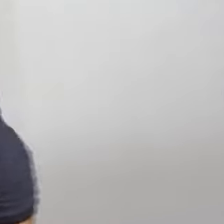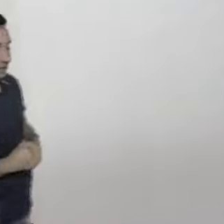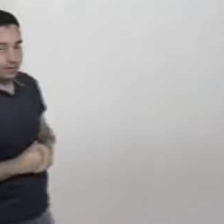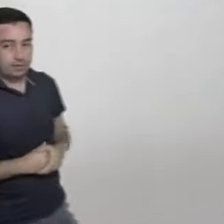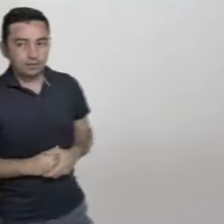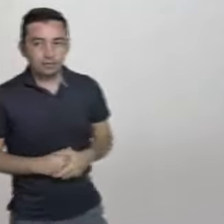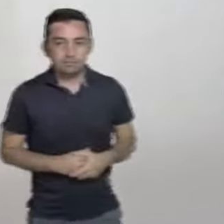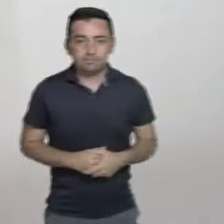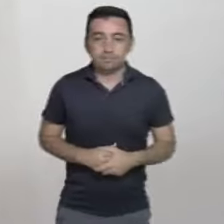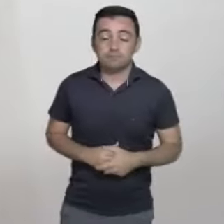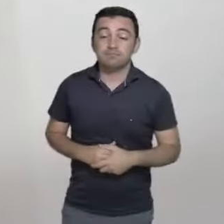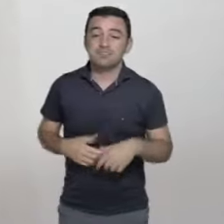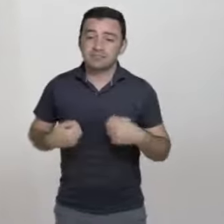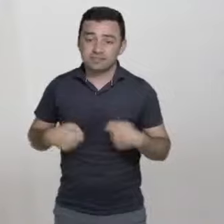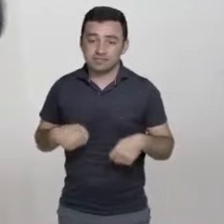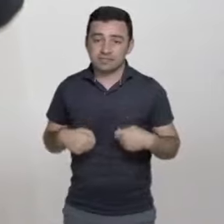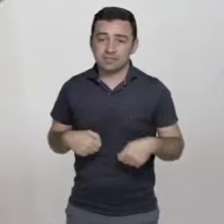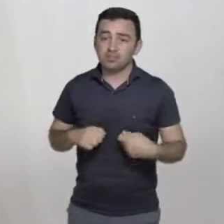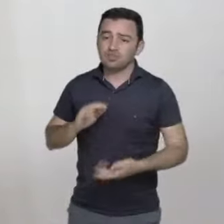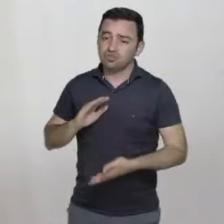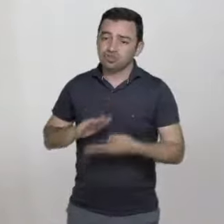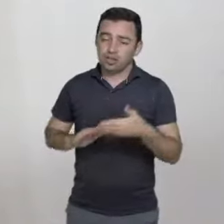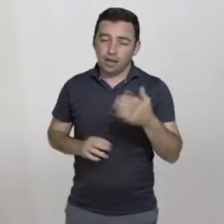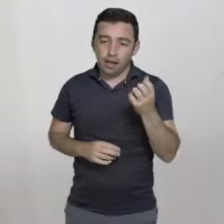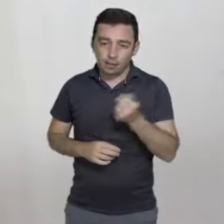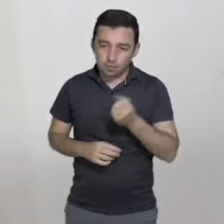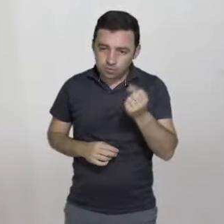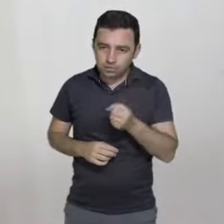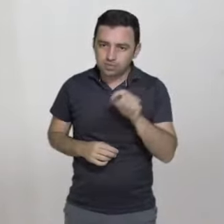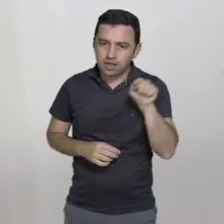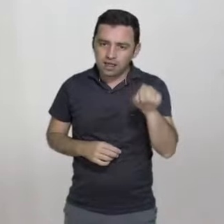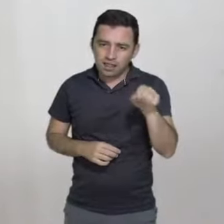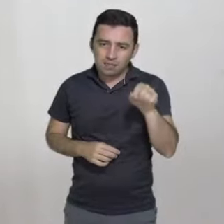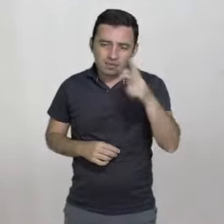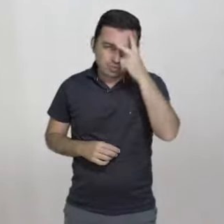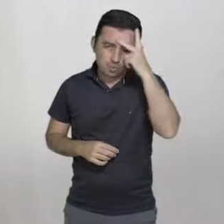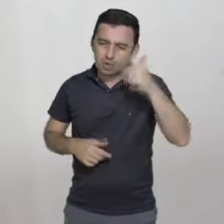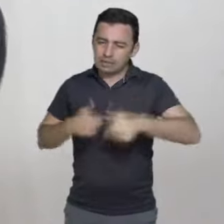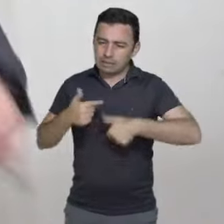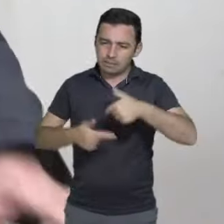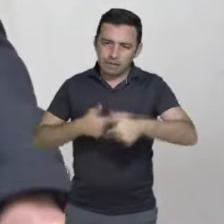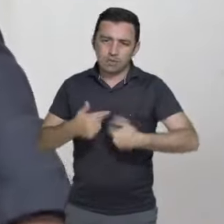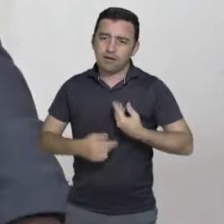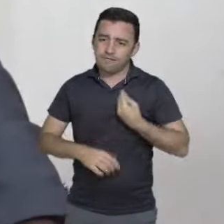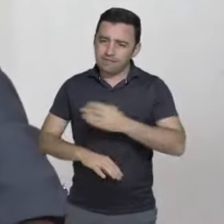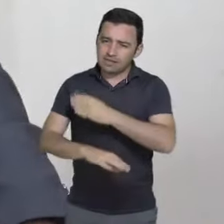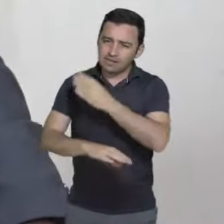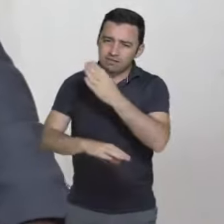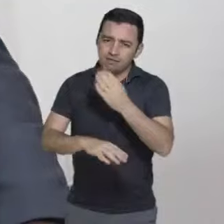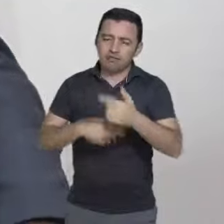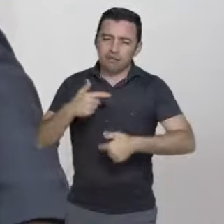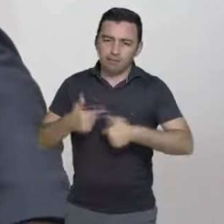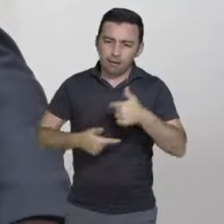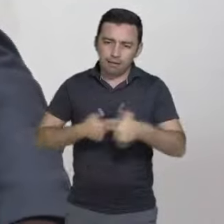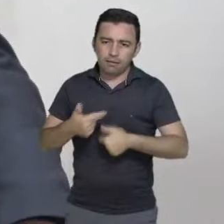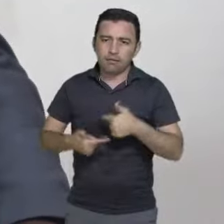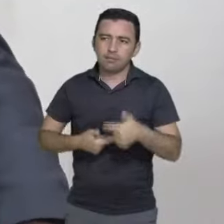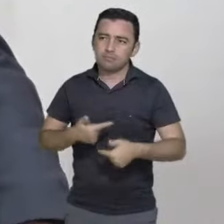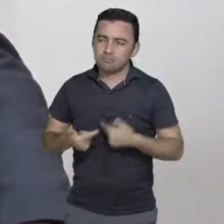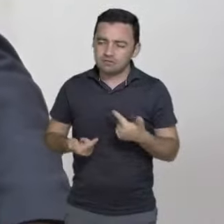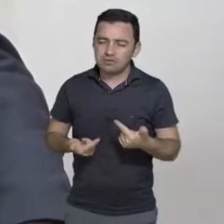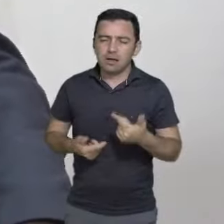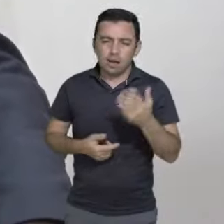a aposentadoria daqueles que dedicaram a vida, o trabalho, né, e que a